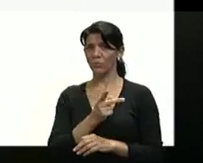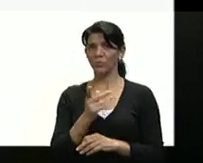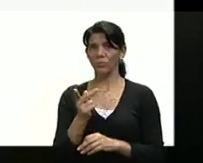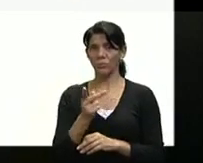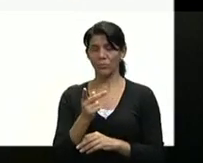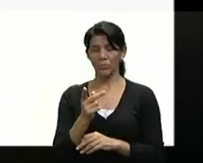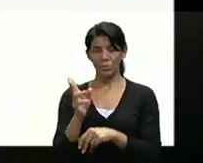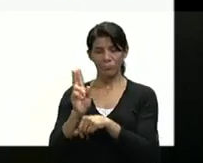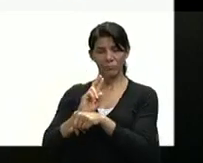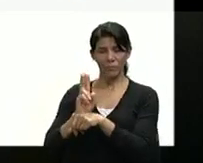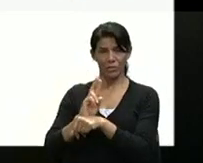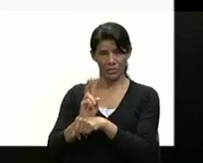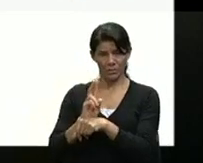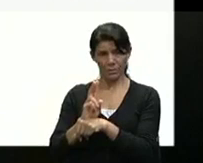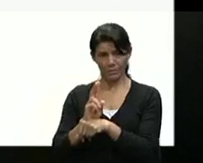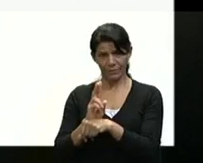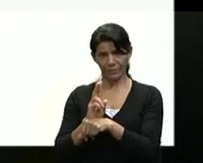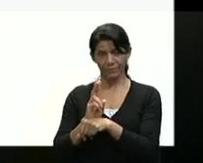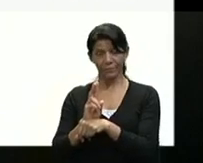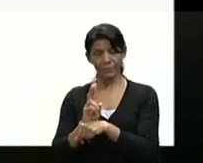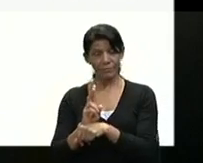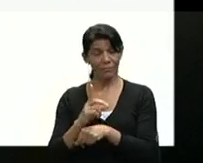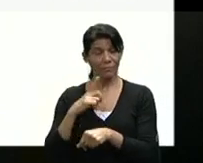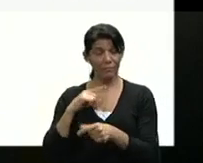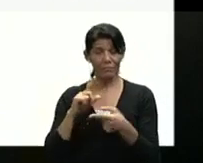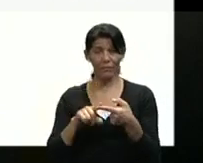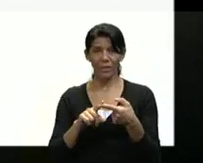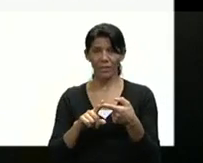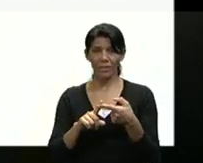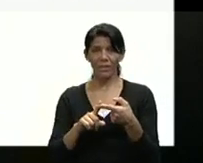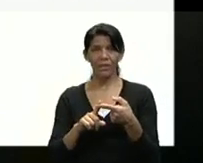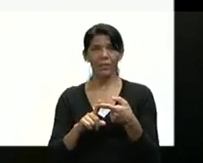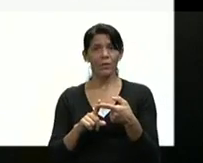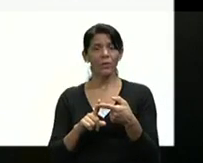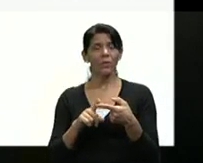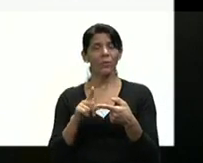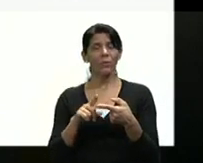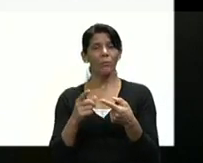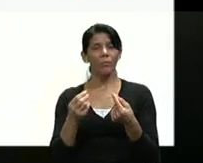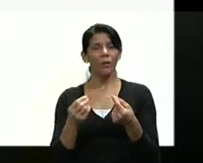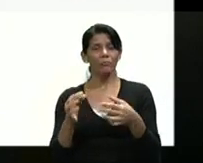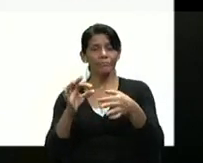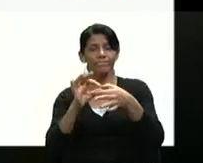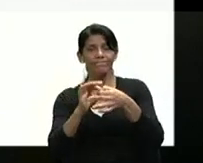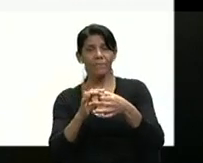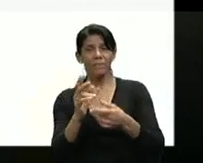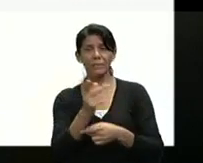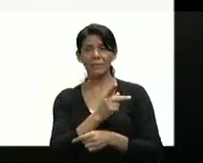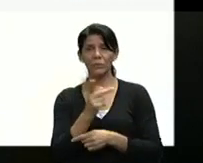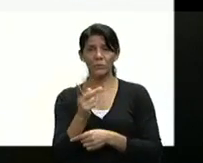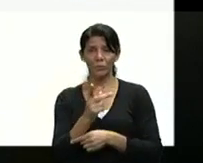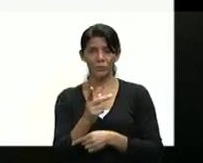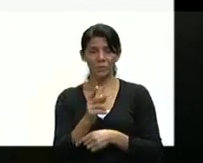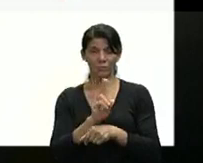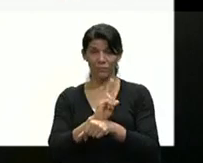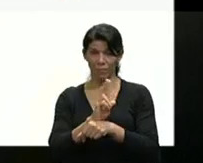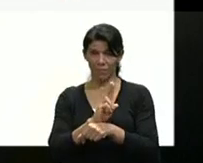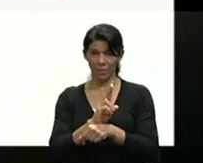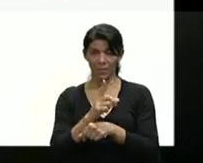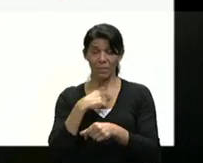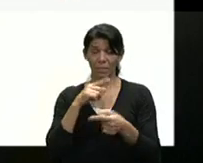duas vigilâncias. Tá? Então, nós temos aqui uma sinergia entre essas duas vigilâncias,